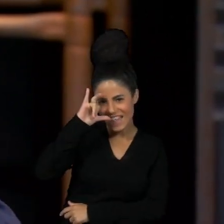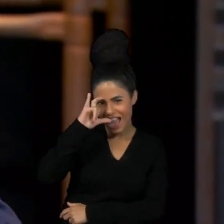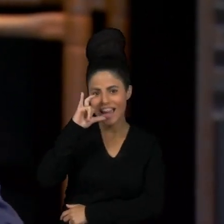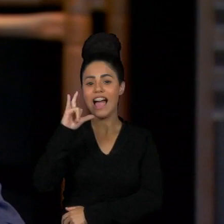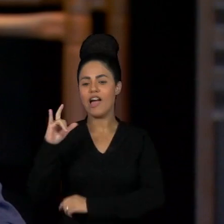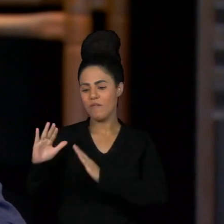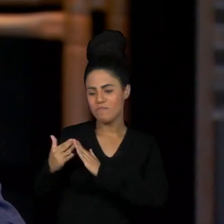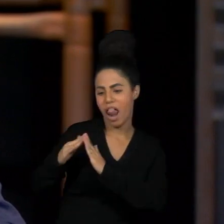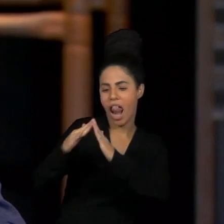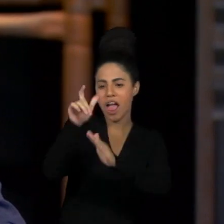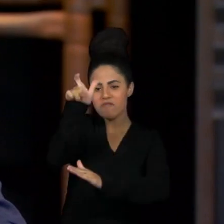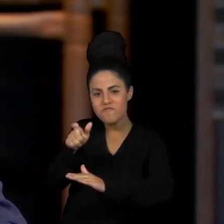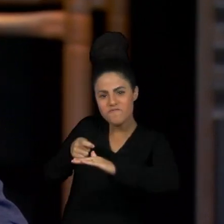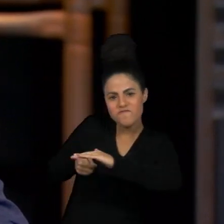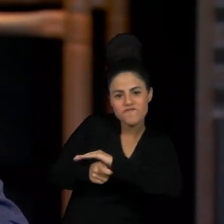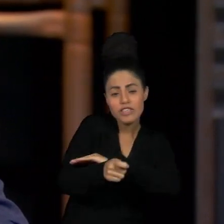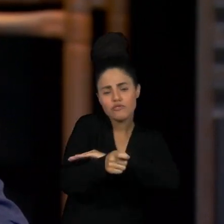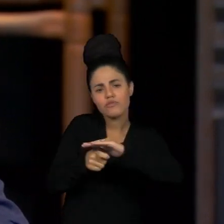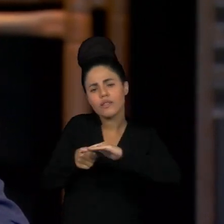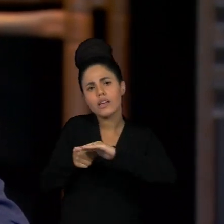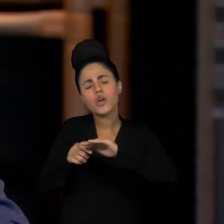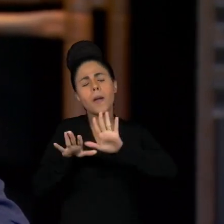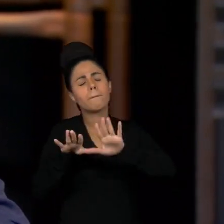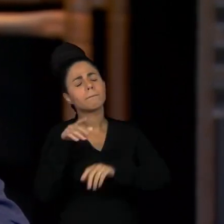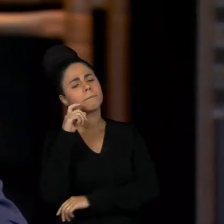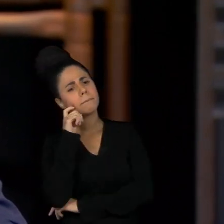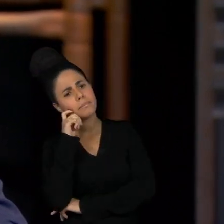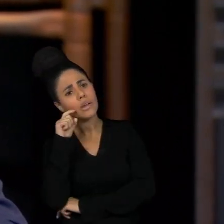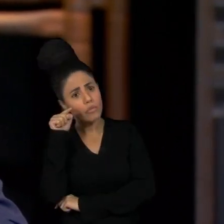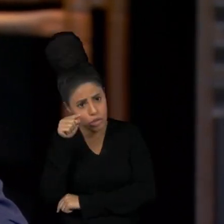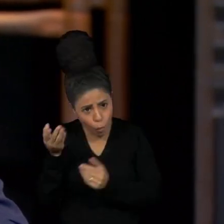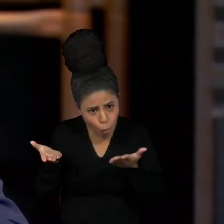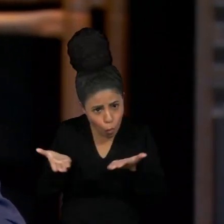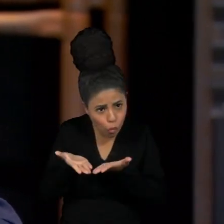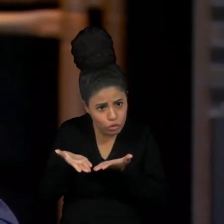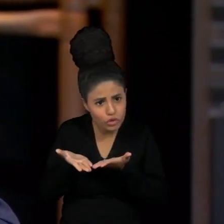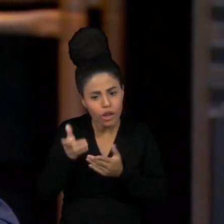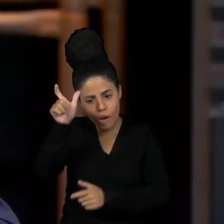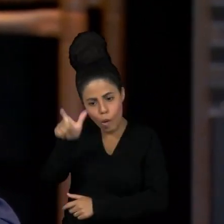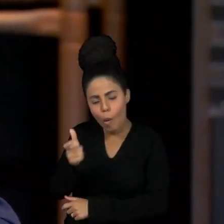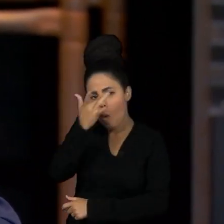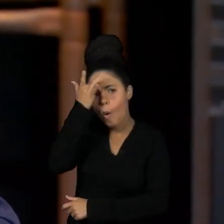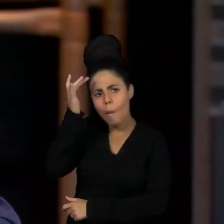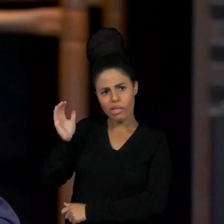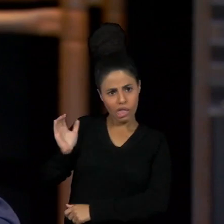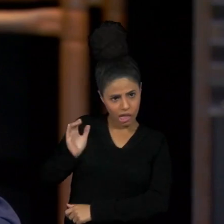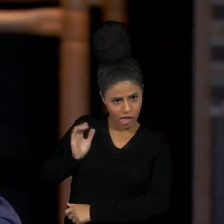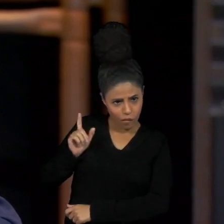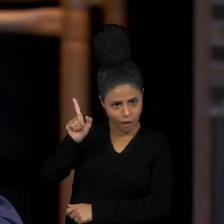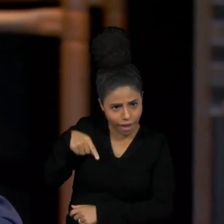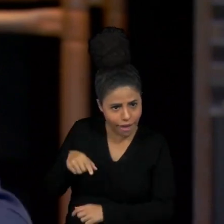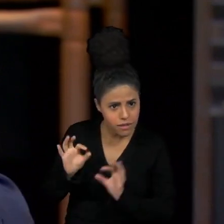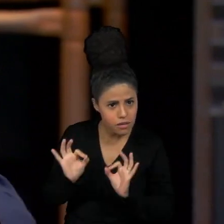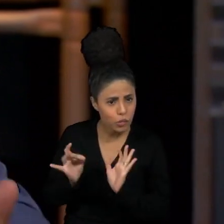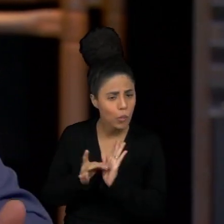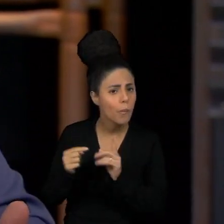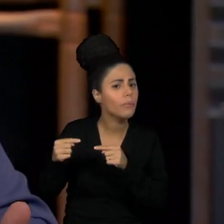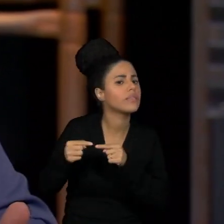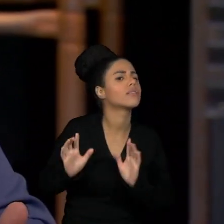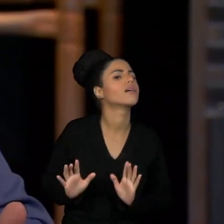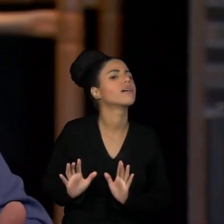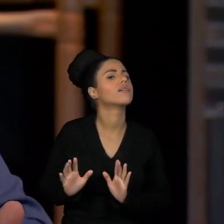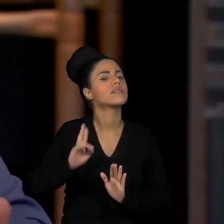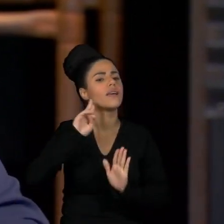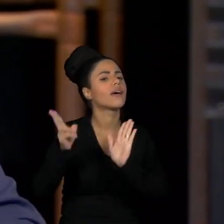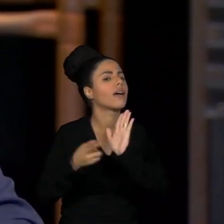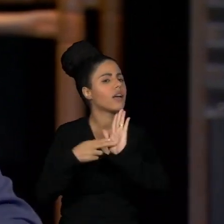favelado investidor. Ô Murilo, você hoje é um homem rico, eu posso dizer isso, você já declarou